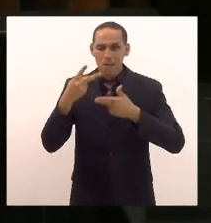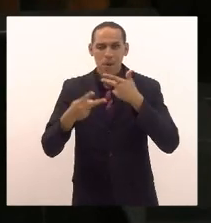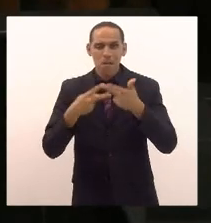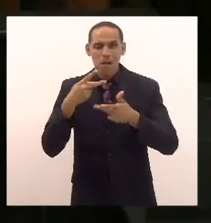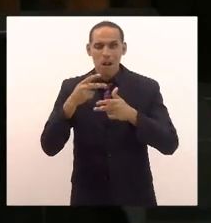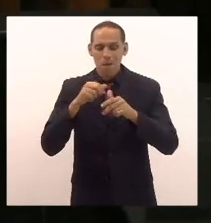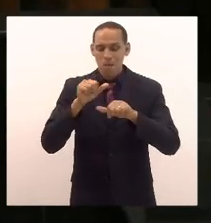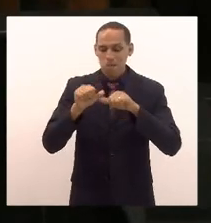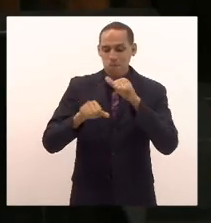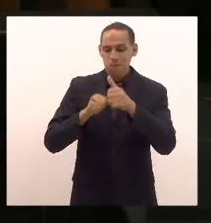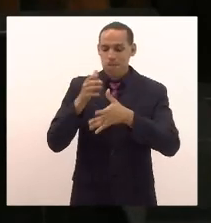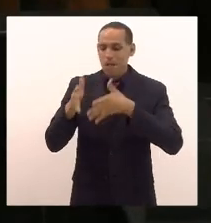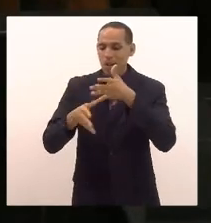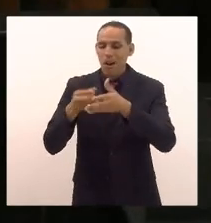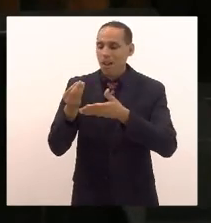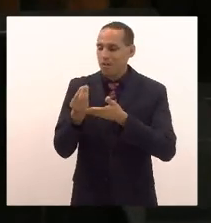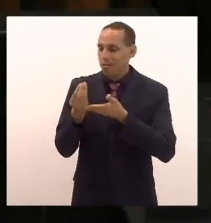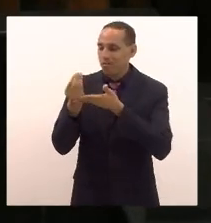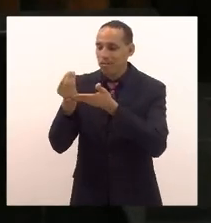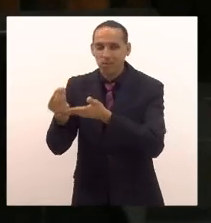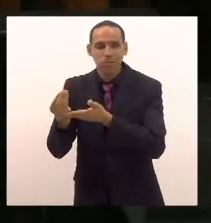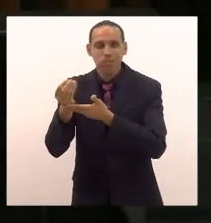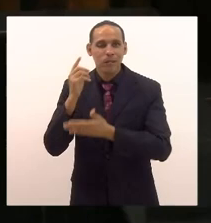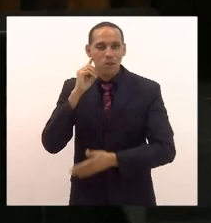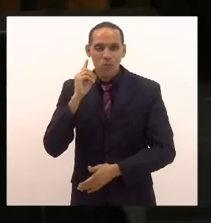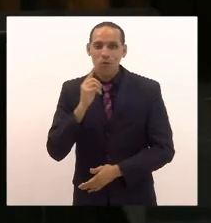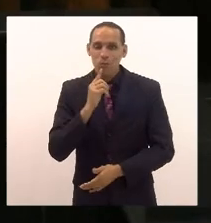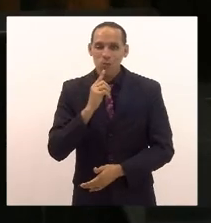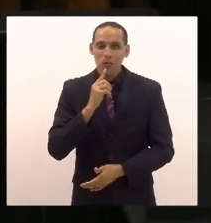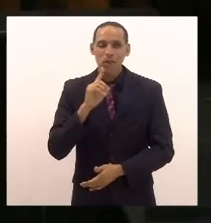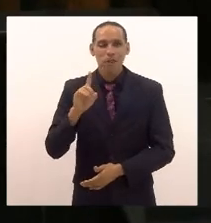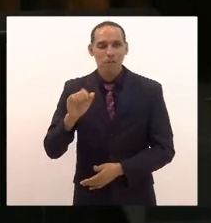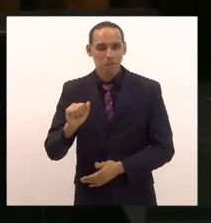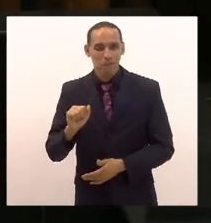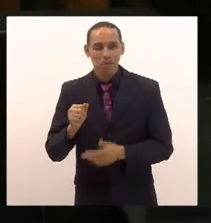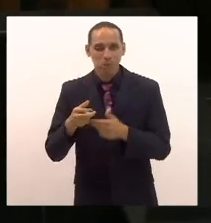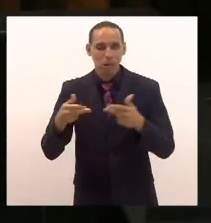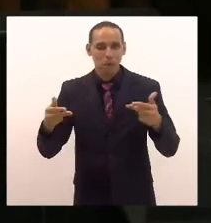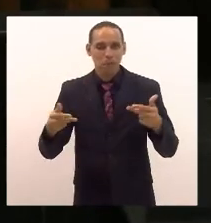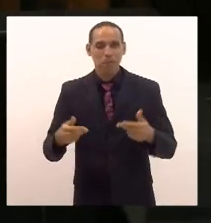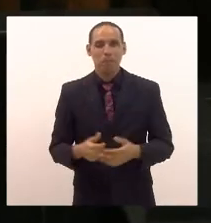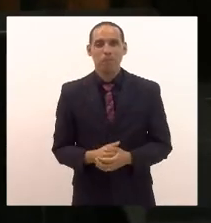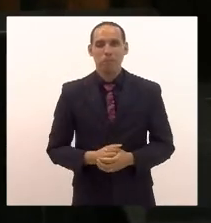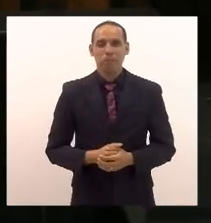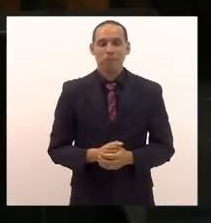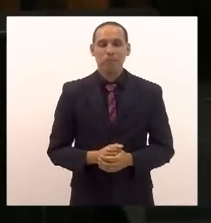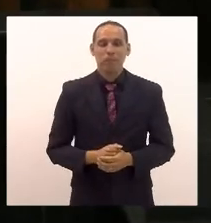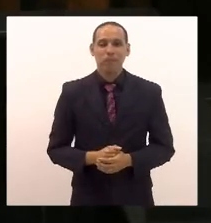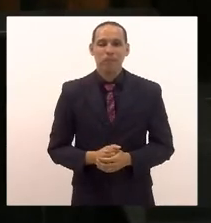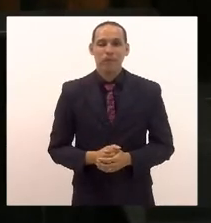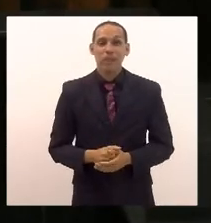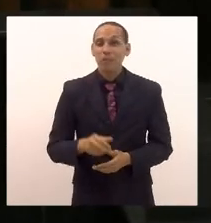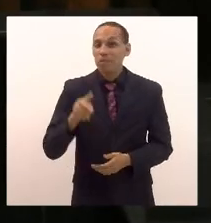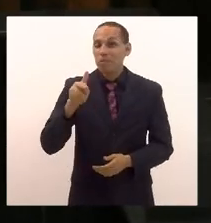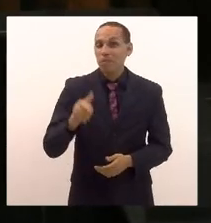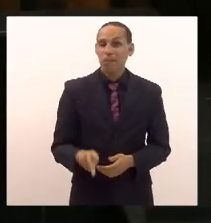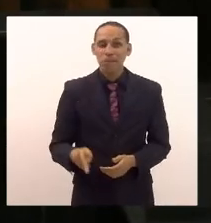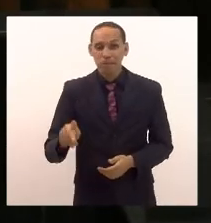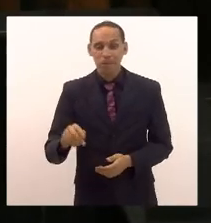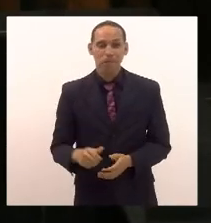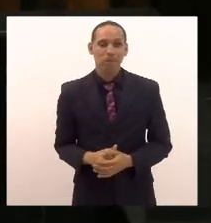voz aos deficientes auditivos senhora